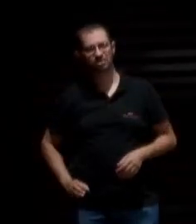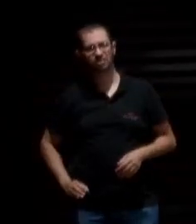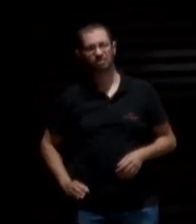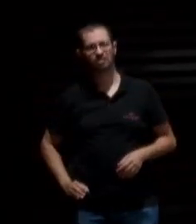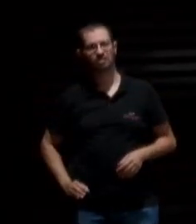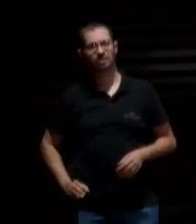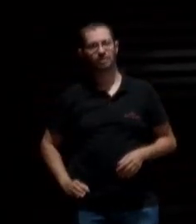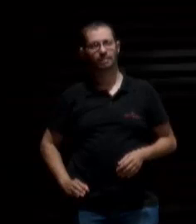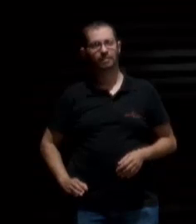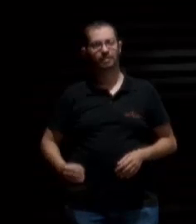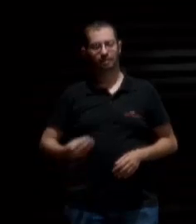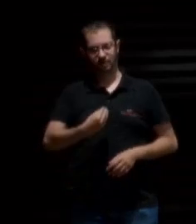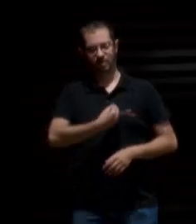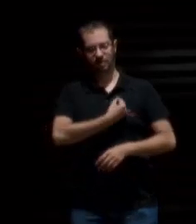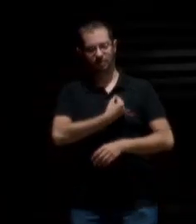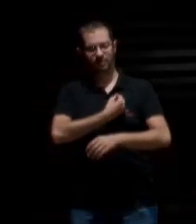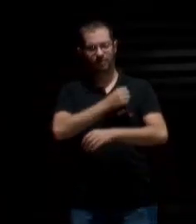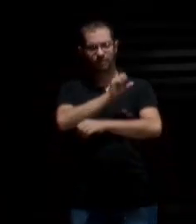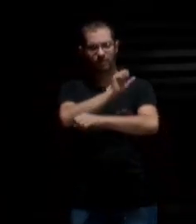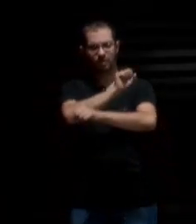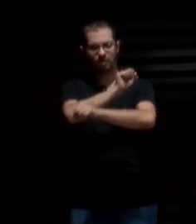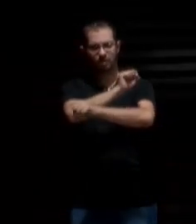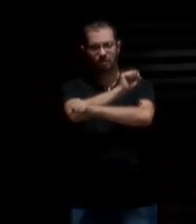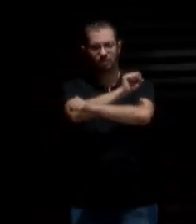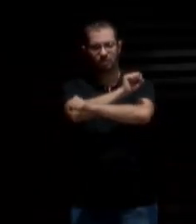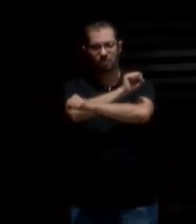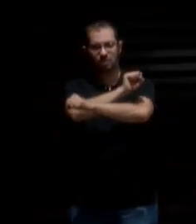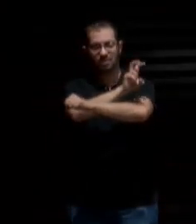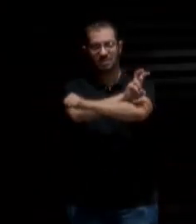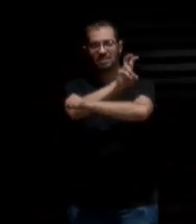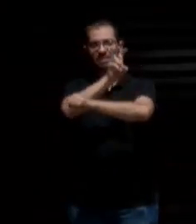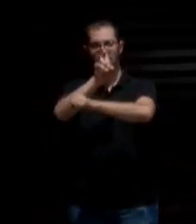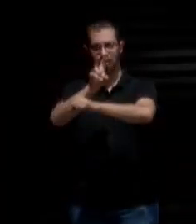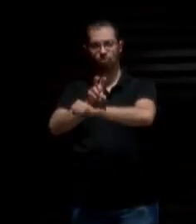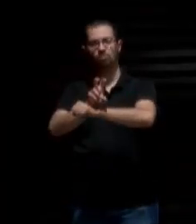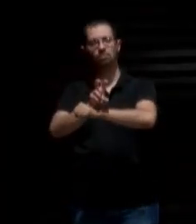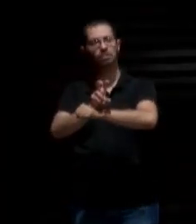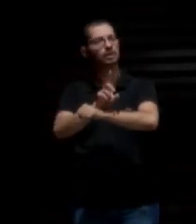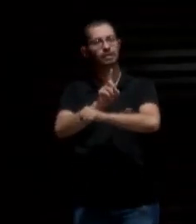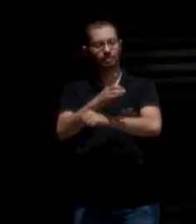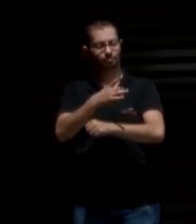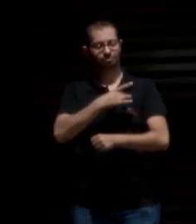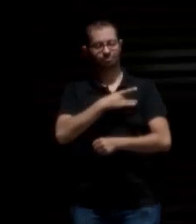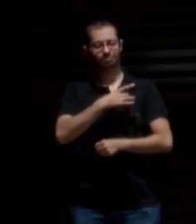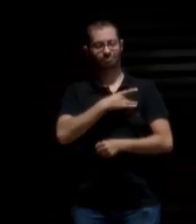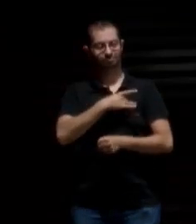e que habitas em Sião, no meio dessa galera ímpia, não temas a Assíria.